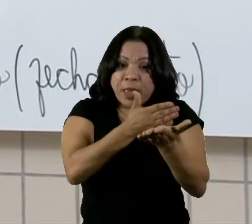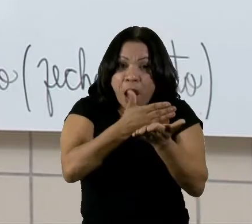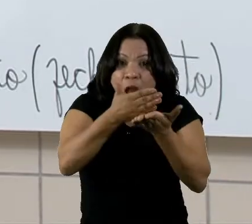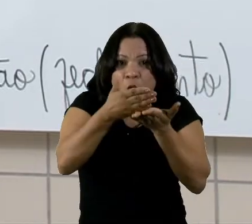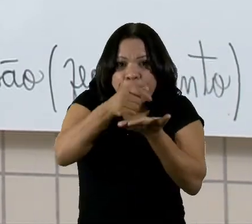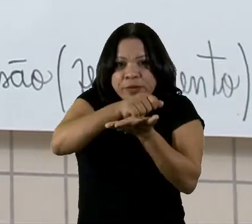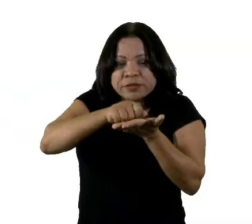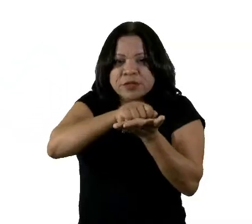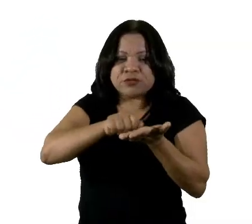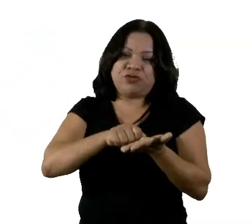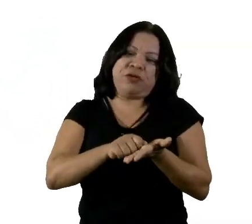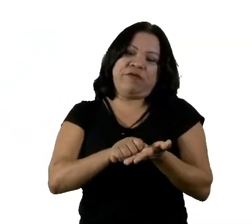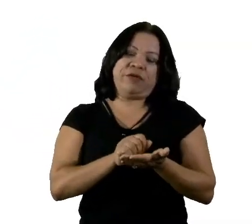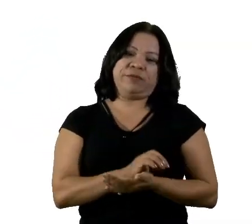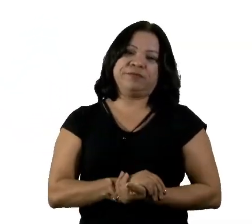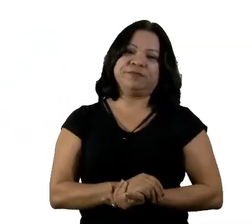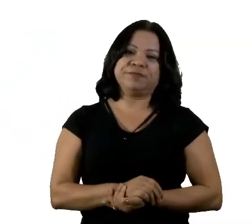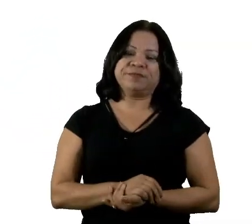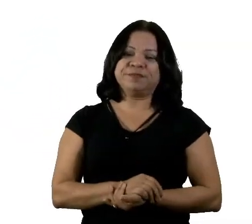um parágrafo.